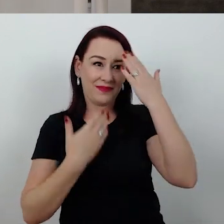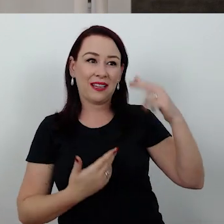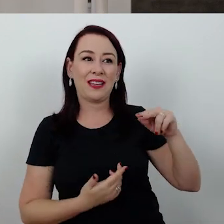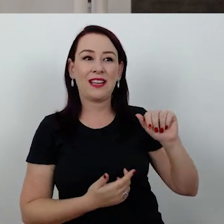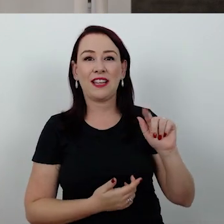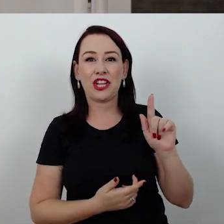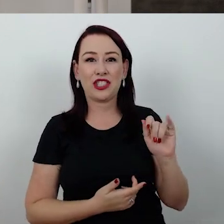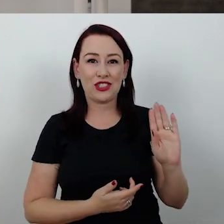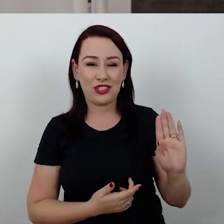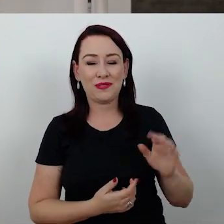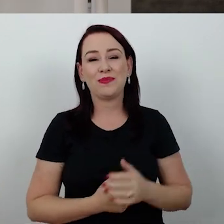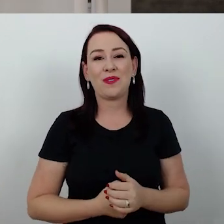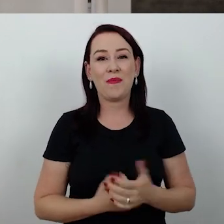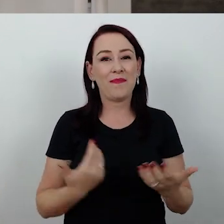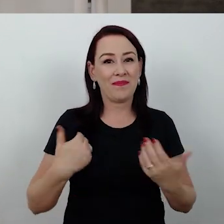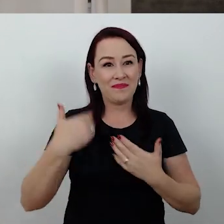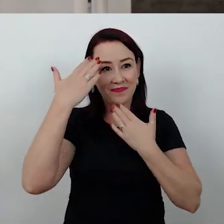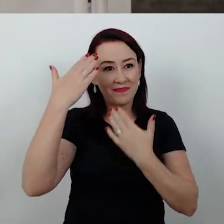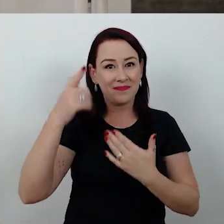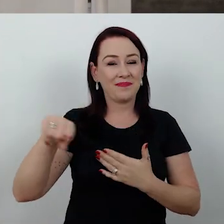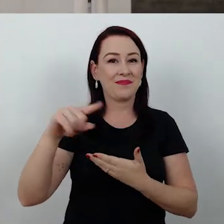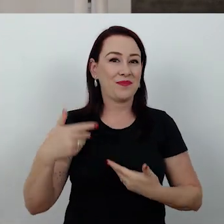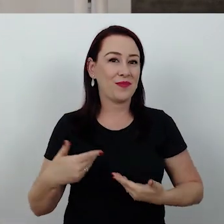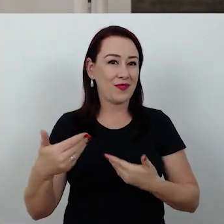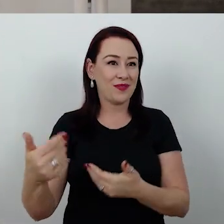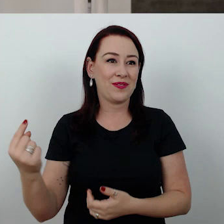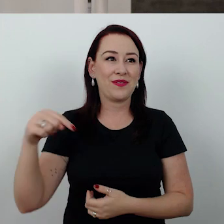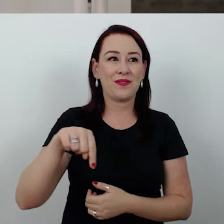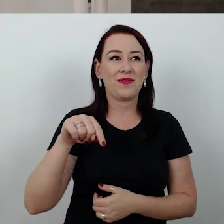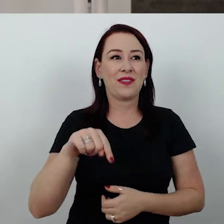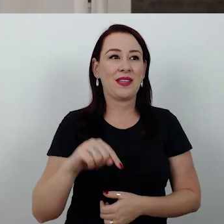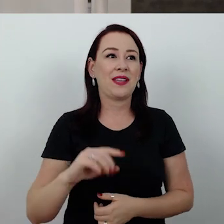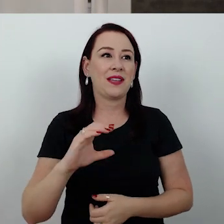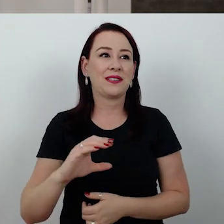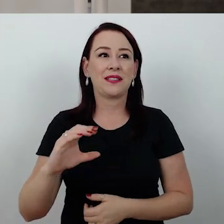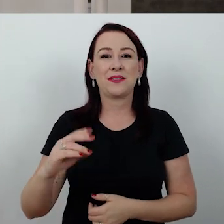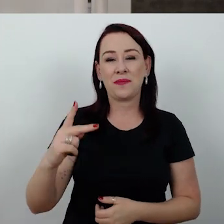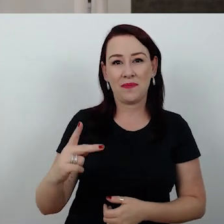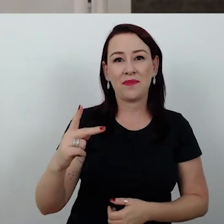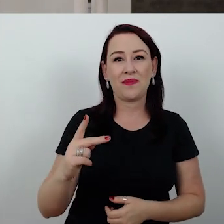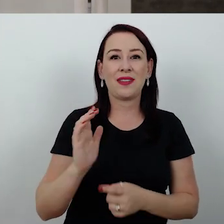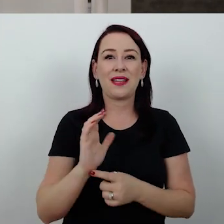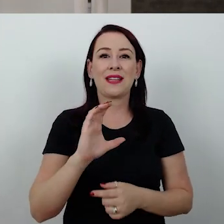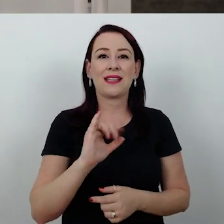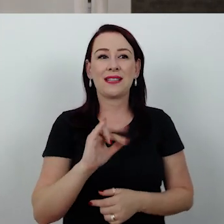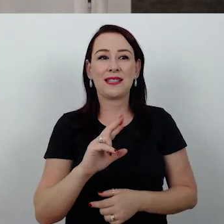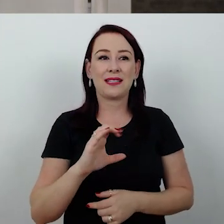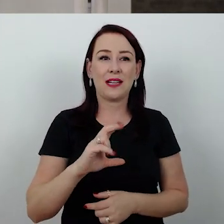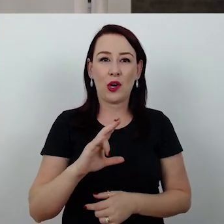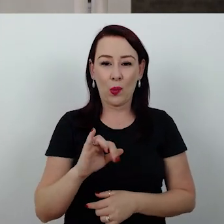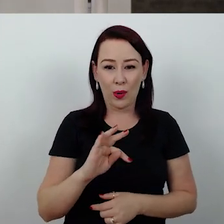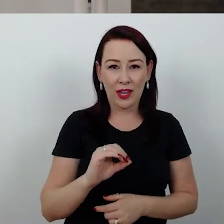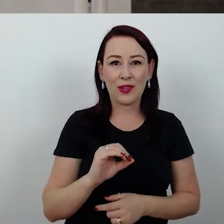Obrigada, Najib. Bom, primeiramente, queria agradecer o convite para estar aqui falando dentro do CCP,